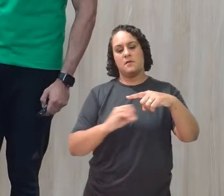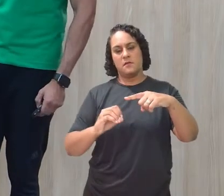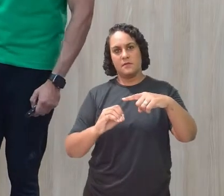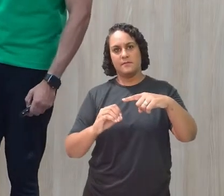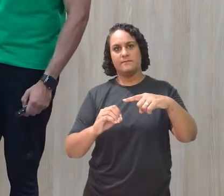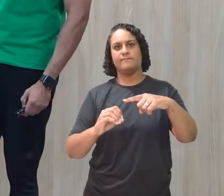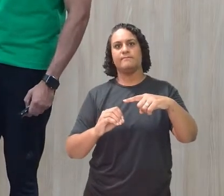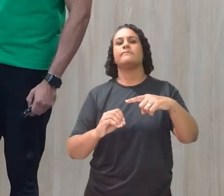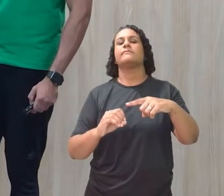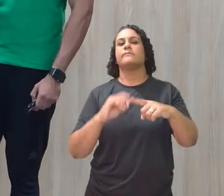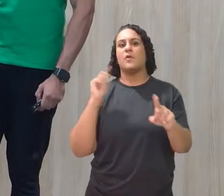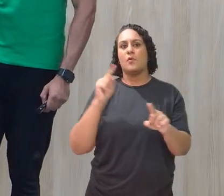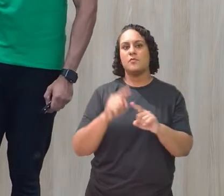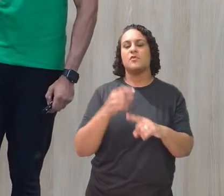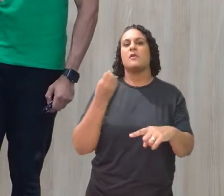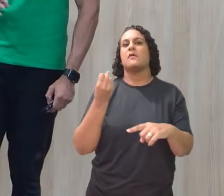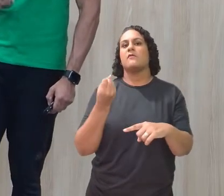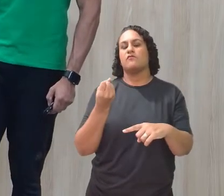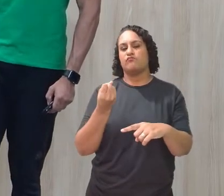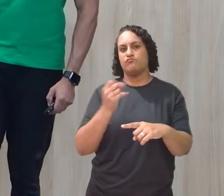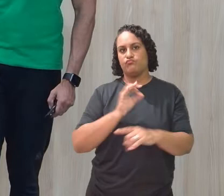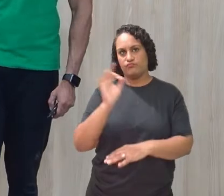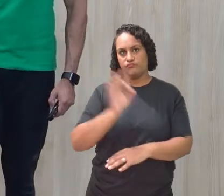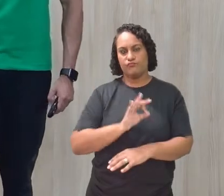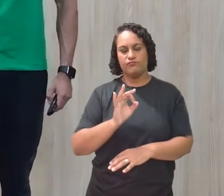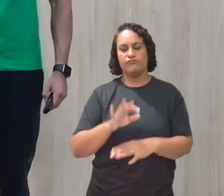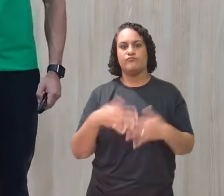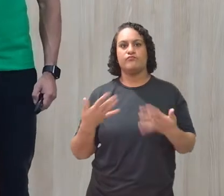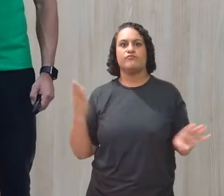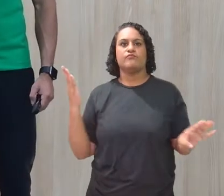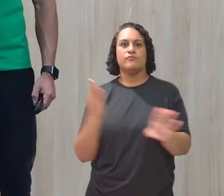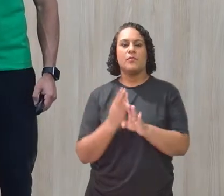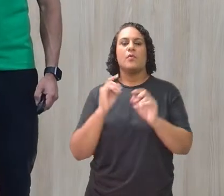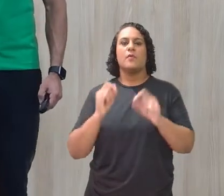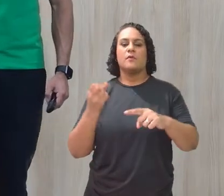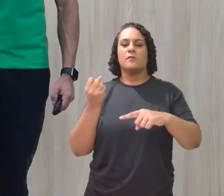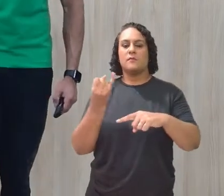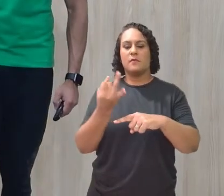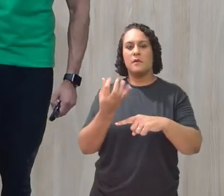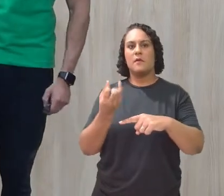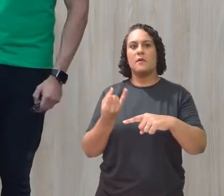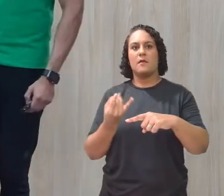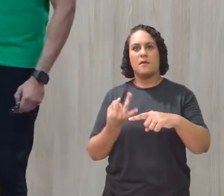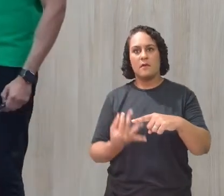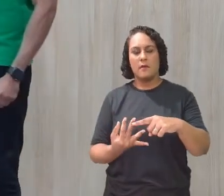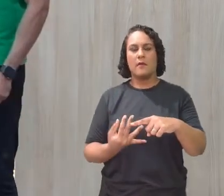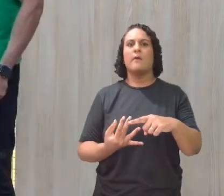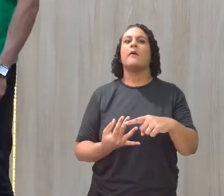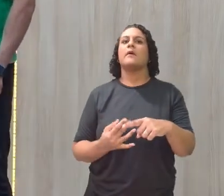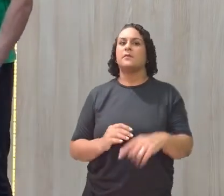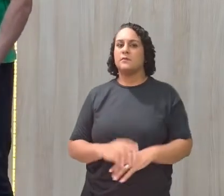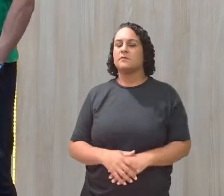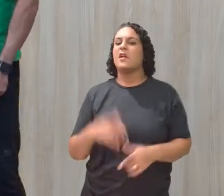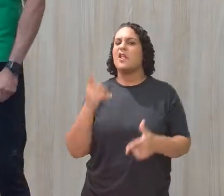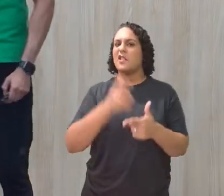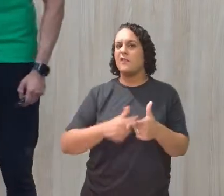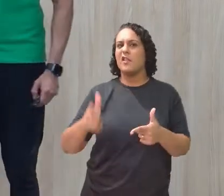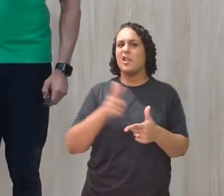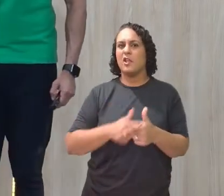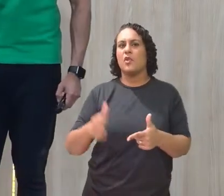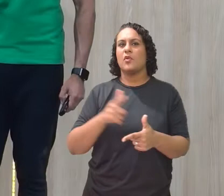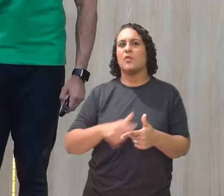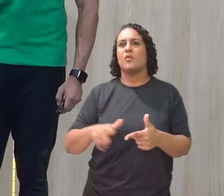tá? Que é a ideia da porcentagem. Vamos encontrar uma fração irredutível dessa fração aí,